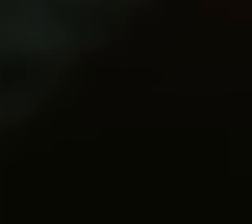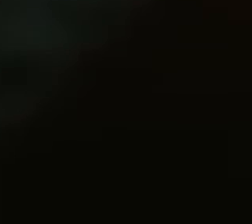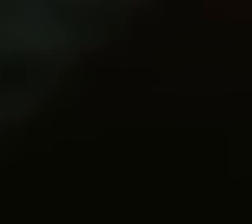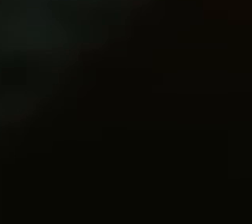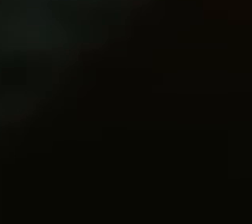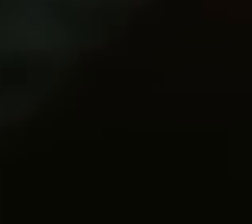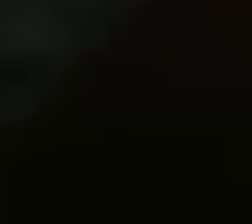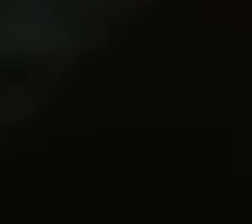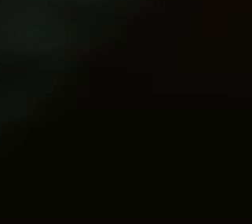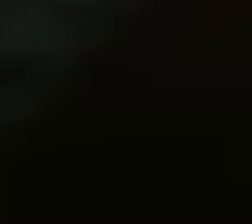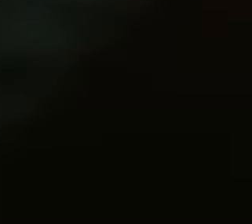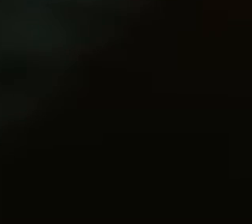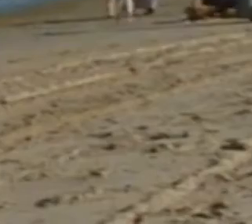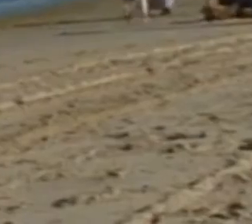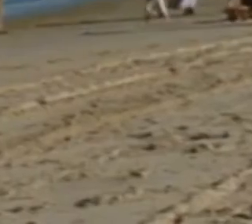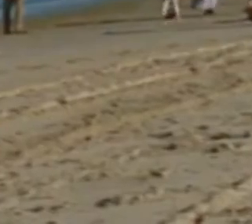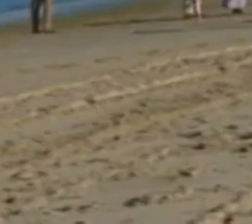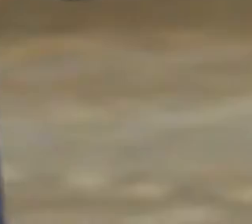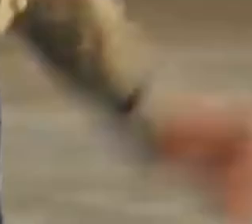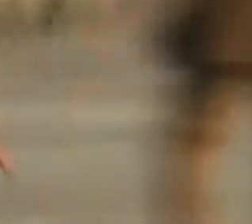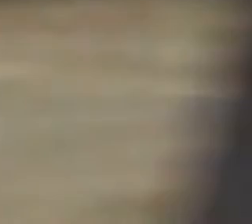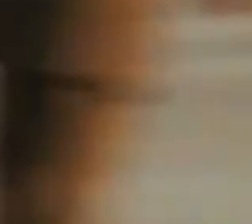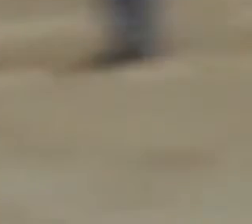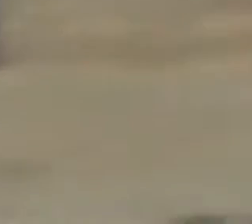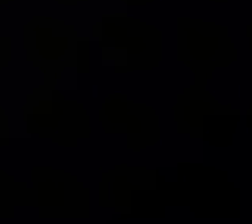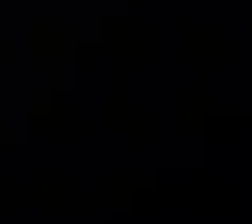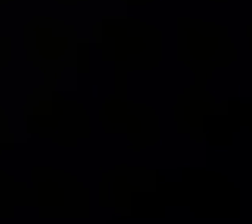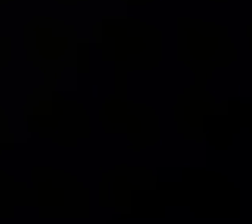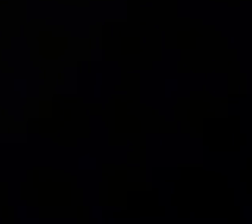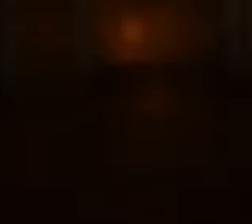o amor. Eu estou cansada disso.